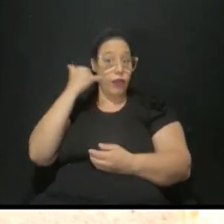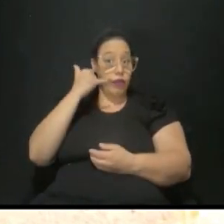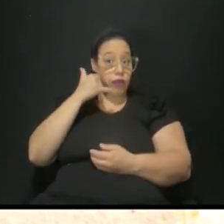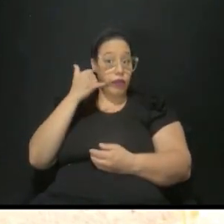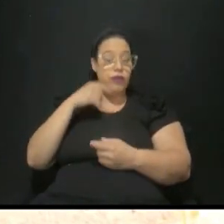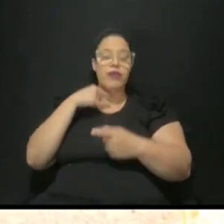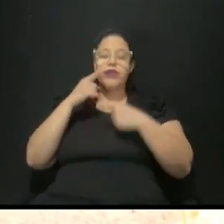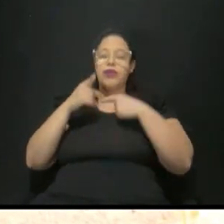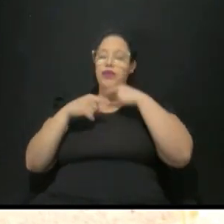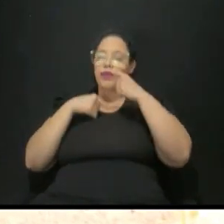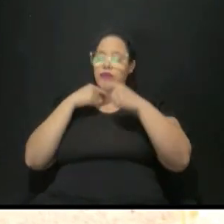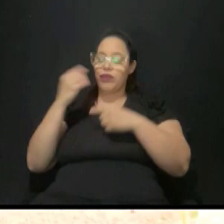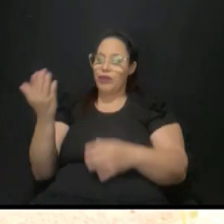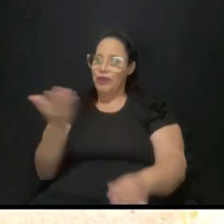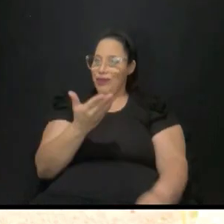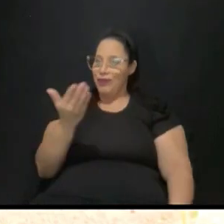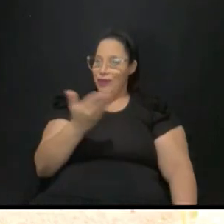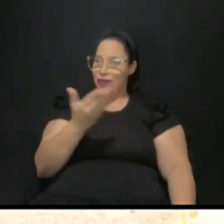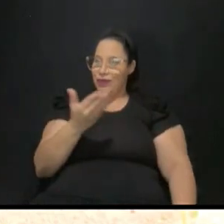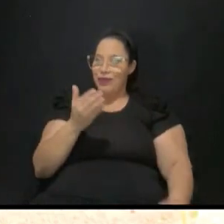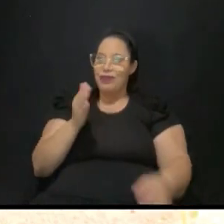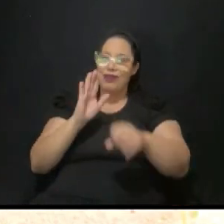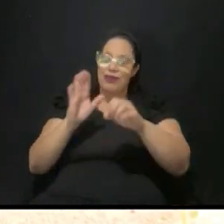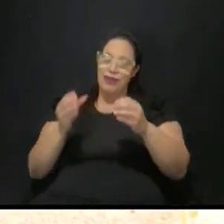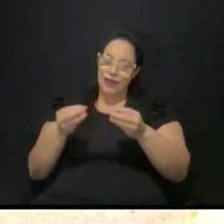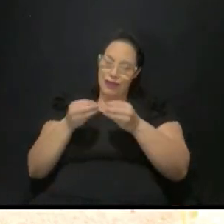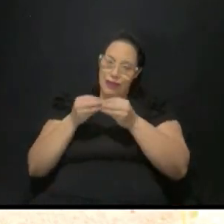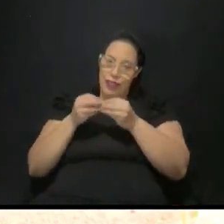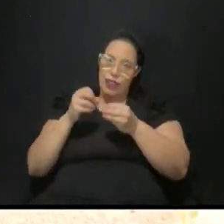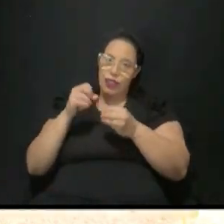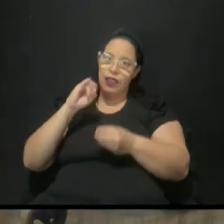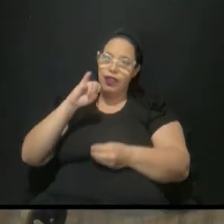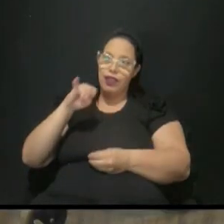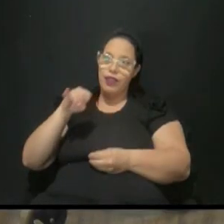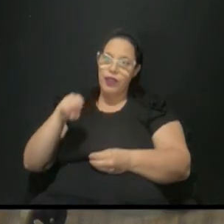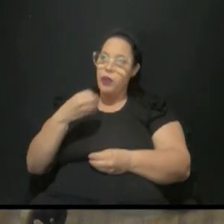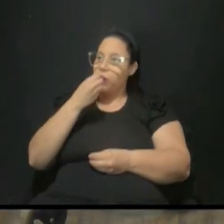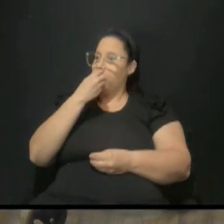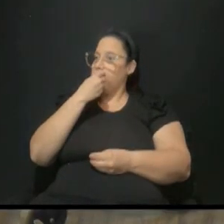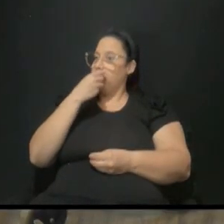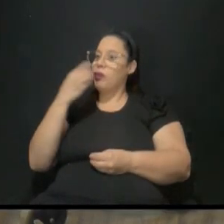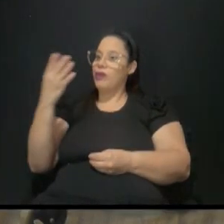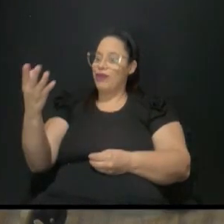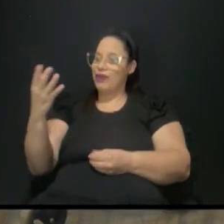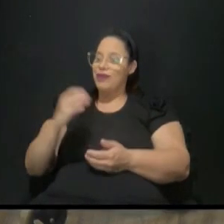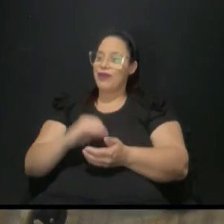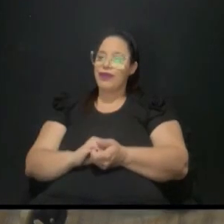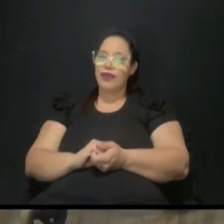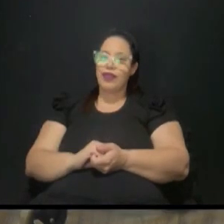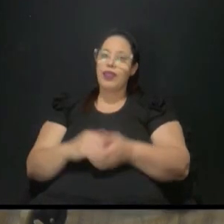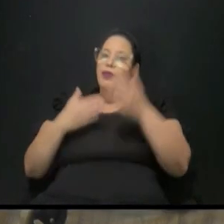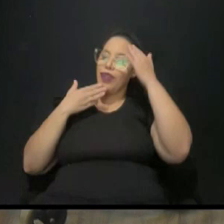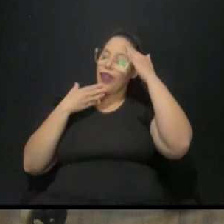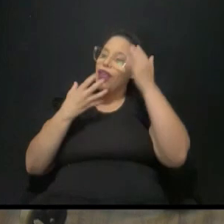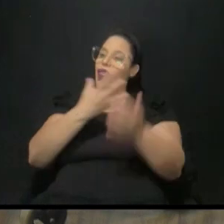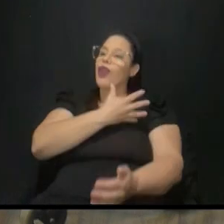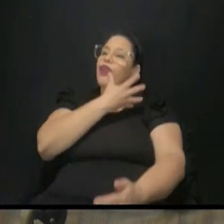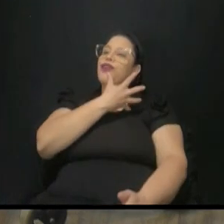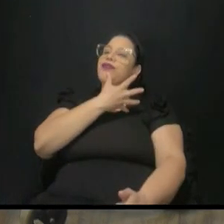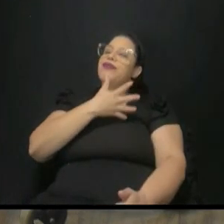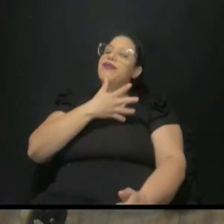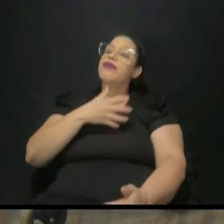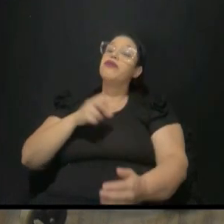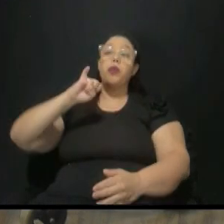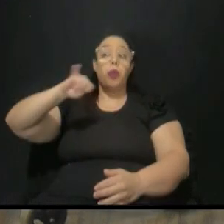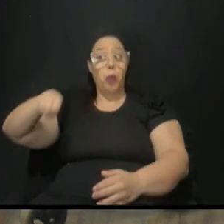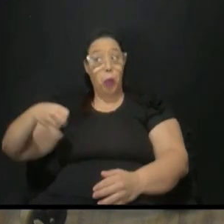dúvidas e participar. Mirna, é com você. Obrigada, Luana. Olha, gente, então vou aproveitar aqui o Luiz Marcelo,